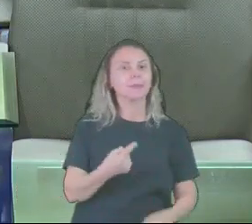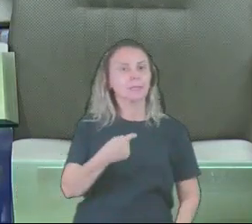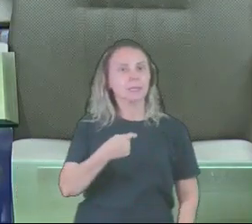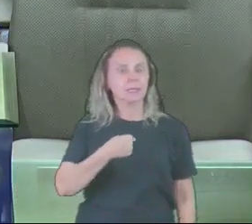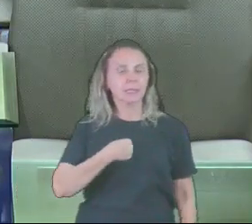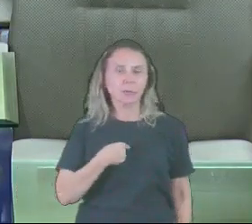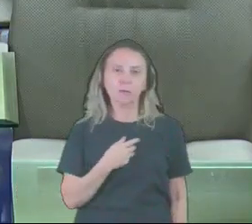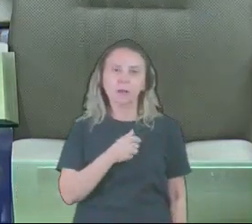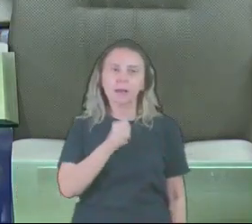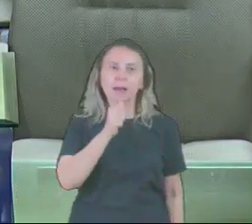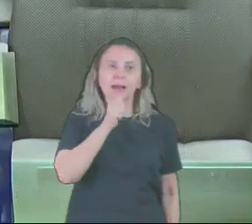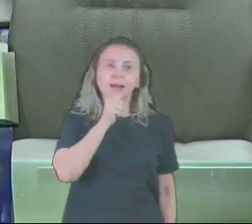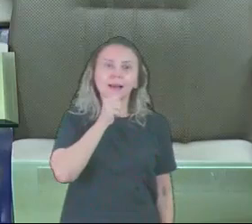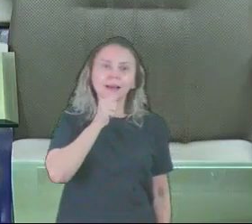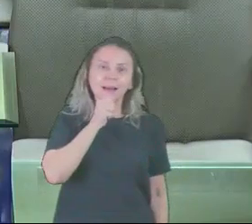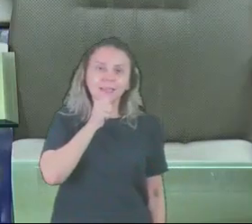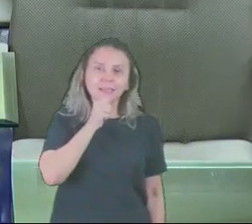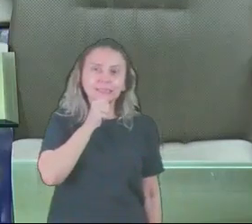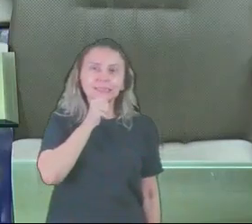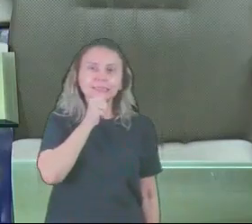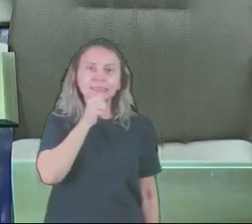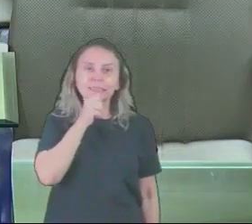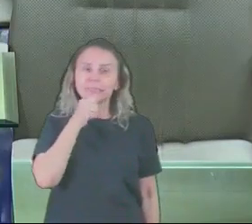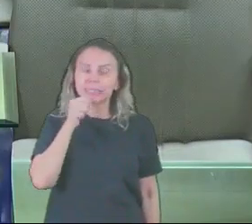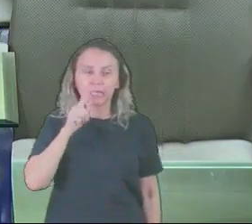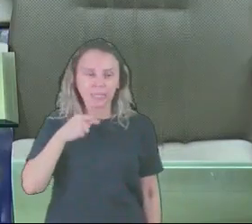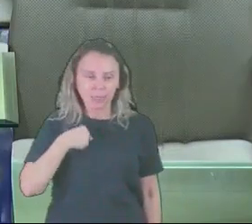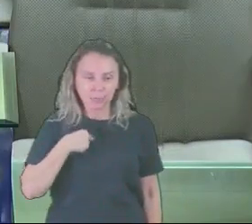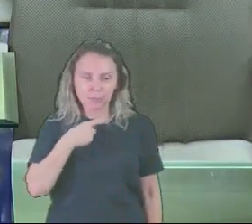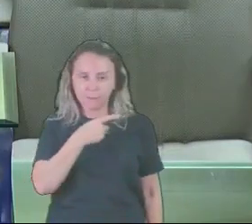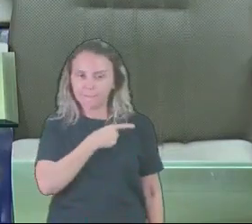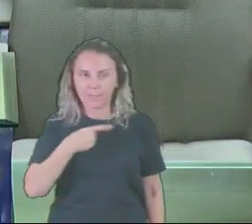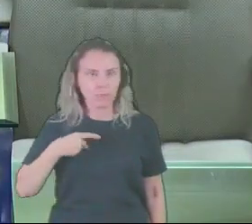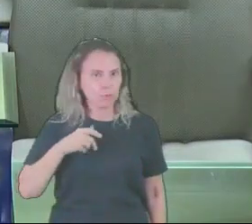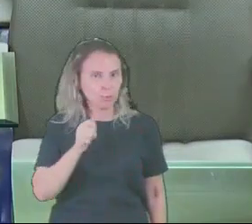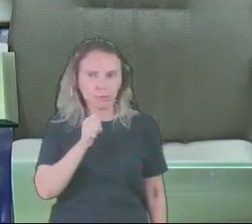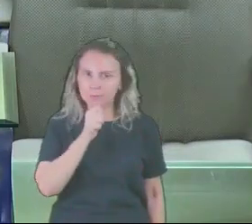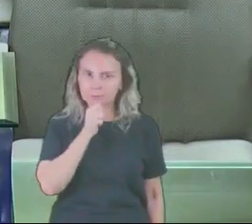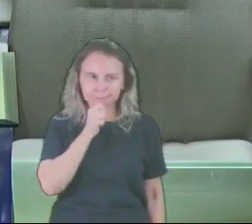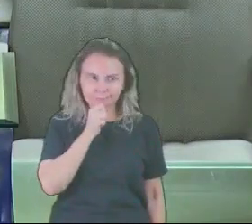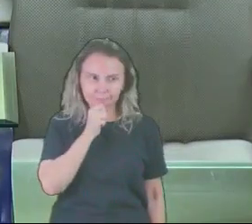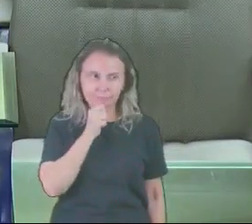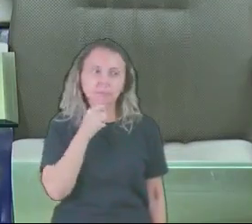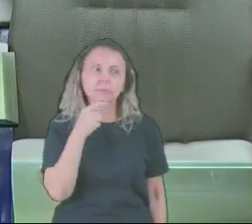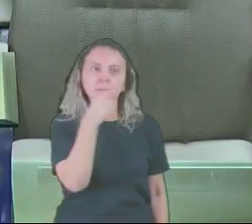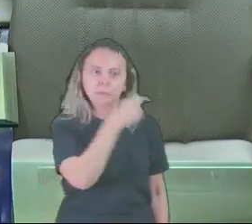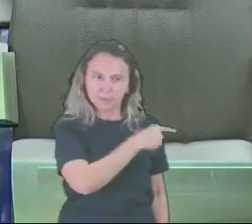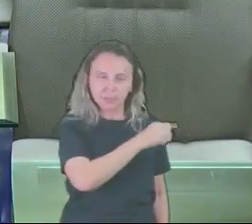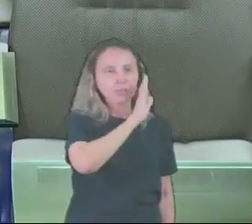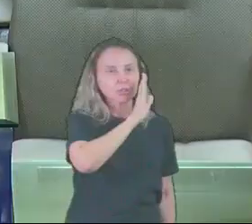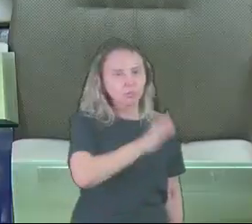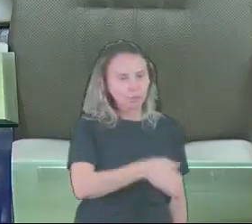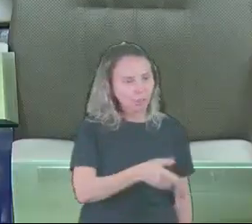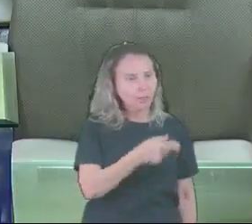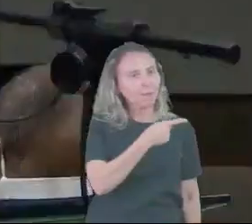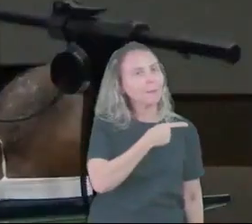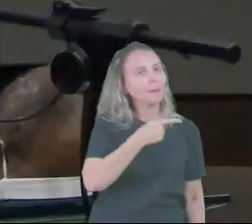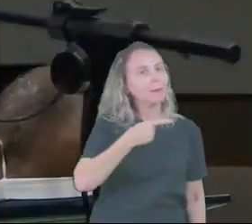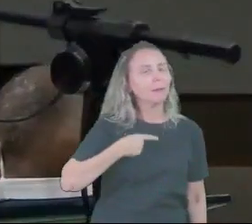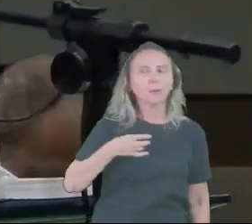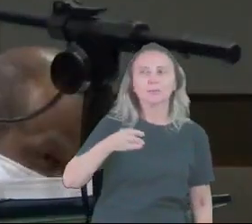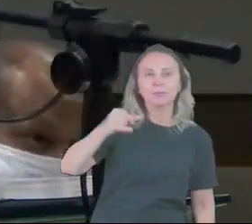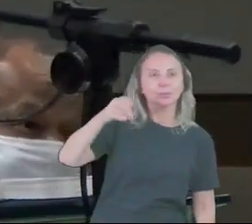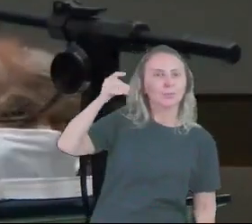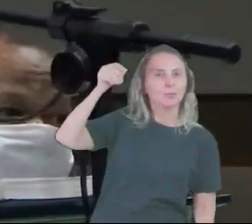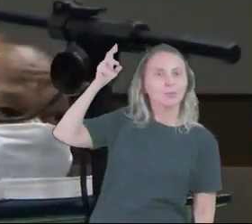ainda para começar o senhor ter começado a carreira do Senhor Já Estava a mil por hora já e Eu louvo à Deus pela vossa vida